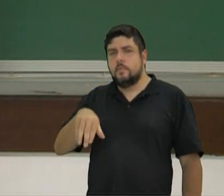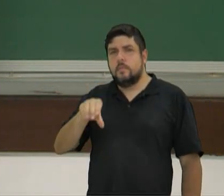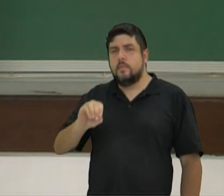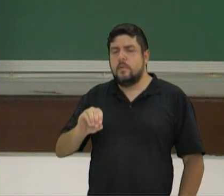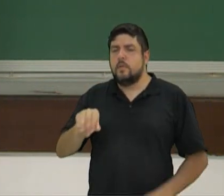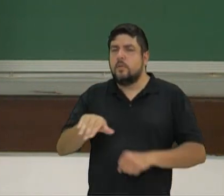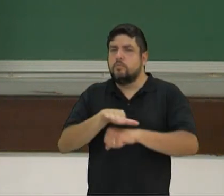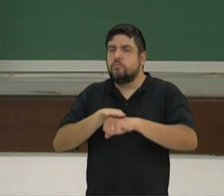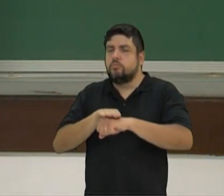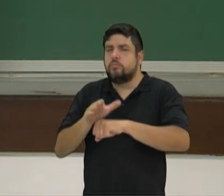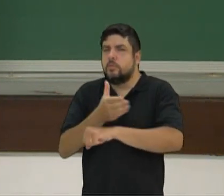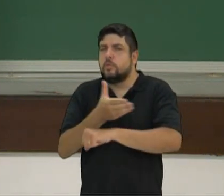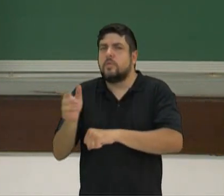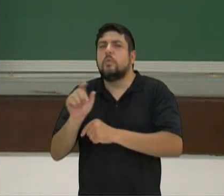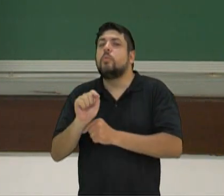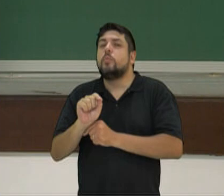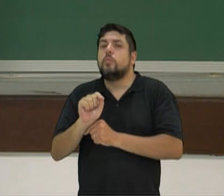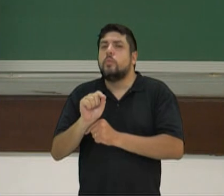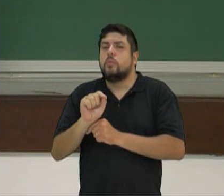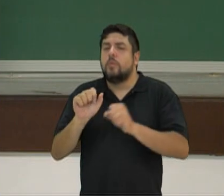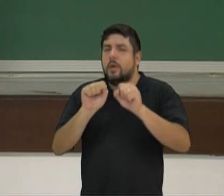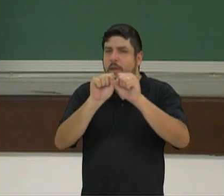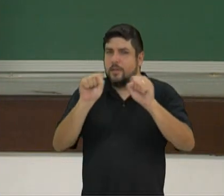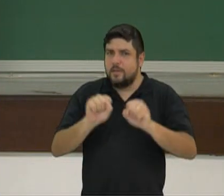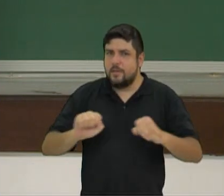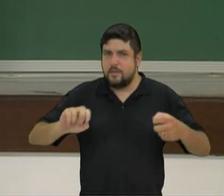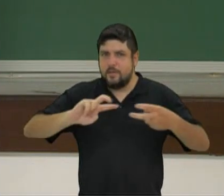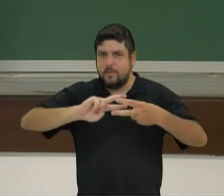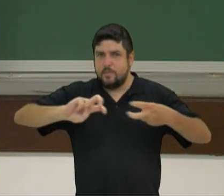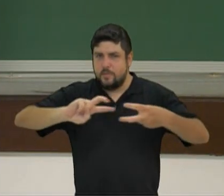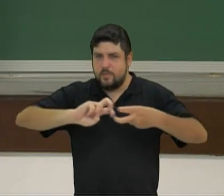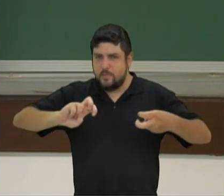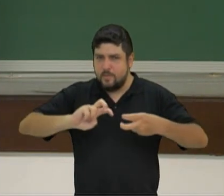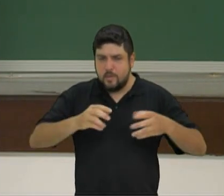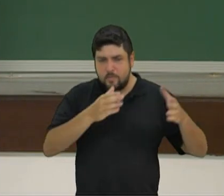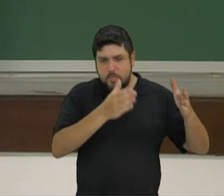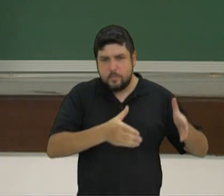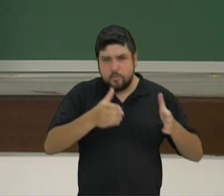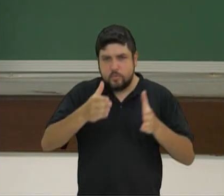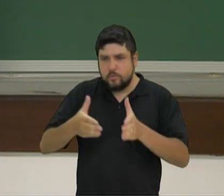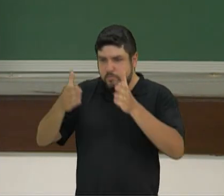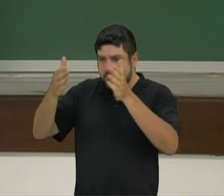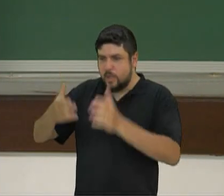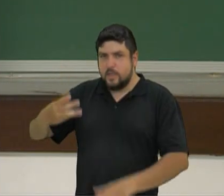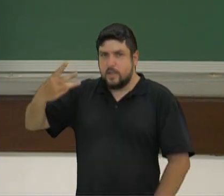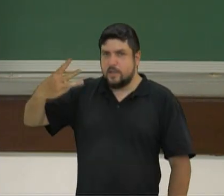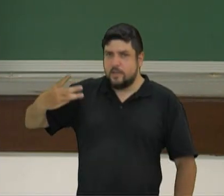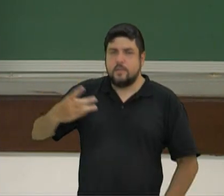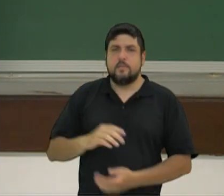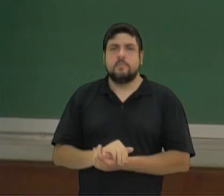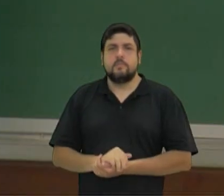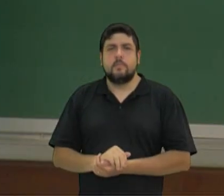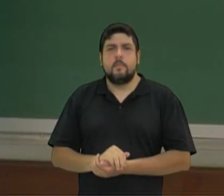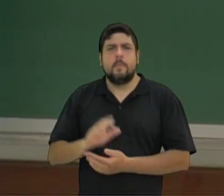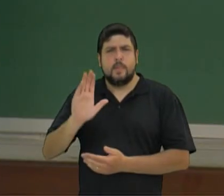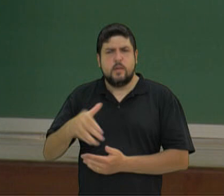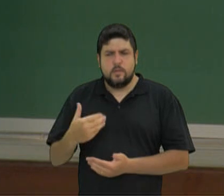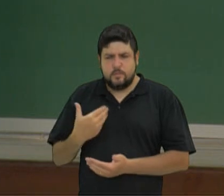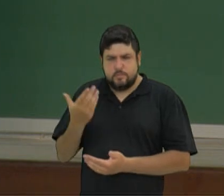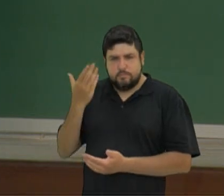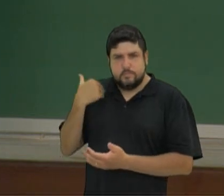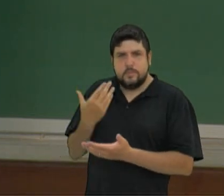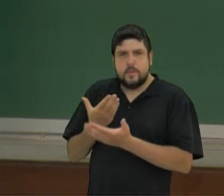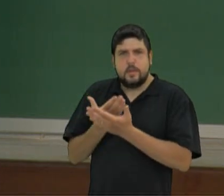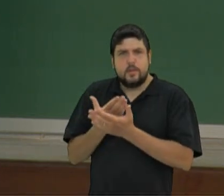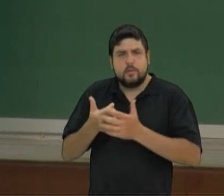com vocês sobre o quê? Sistema muscular, nossa parte 3 da nossa aula. Nós tivemos várias aulas falando do